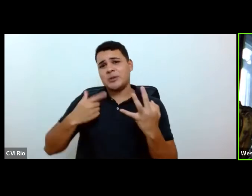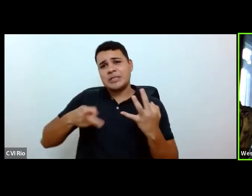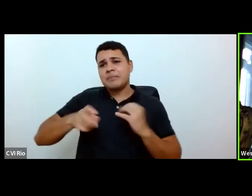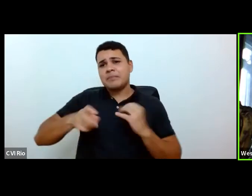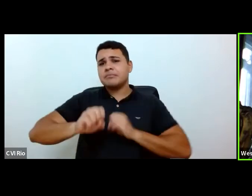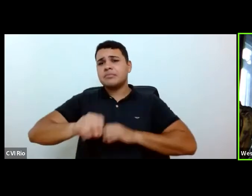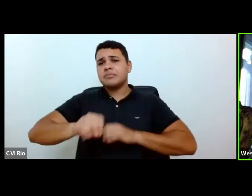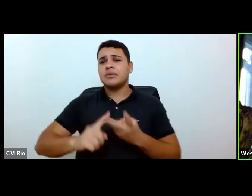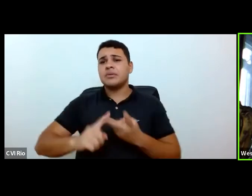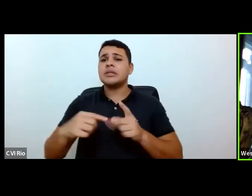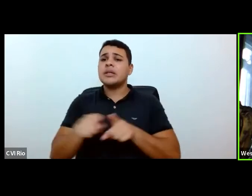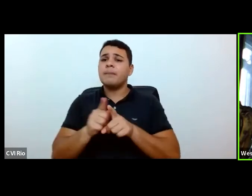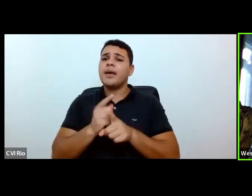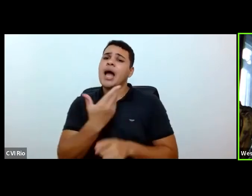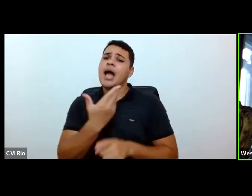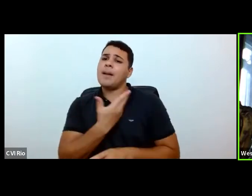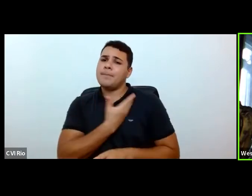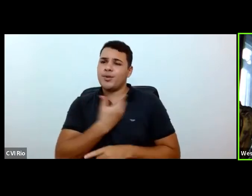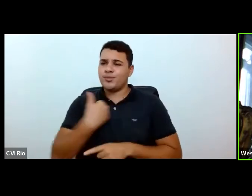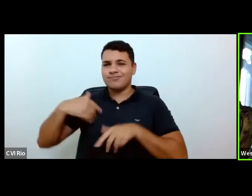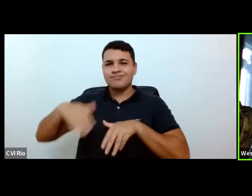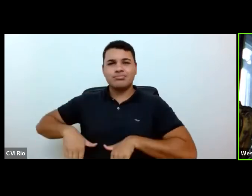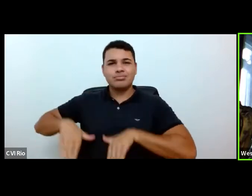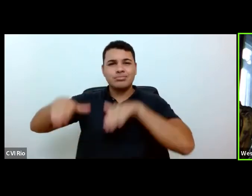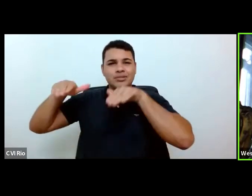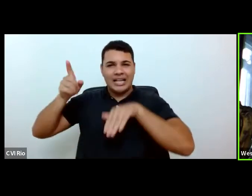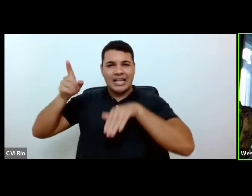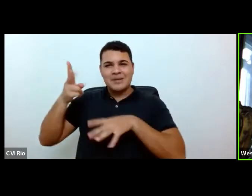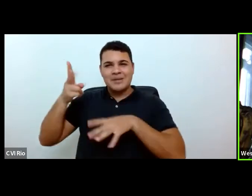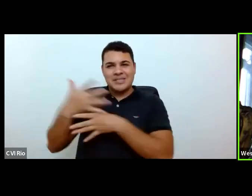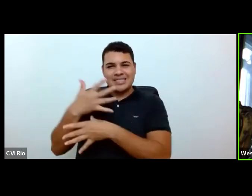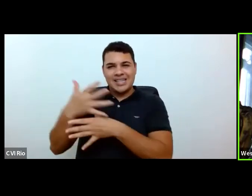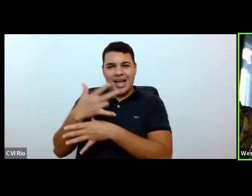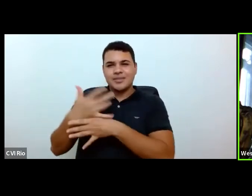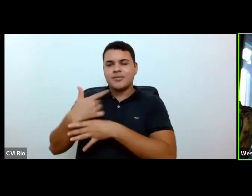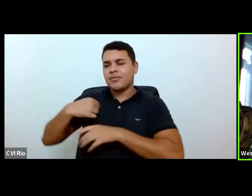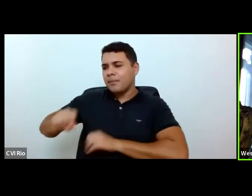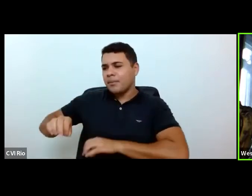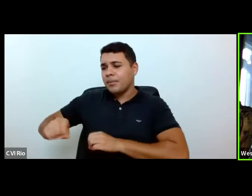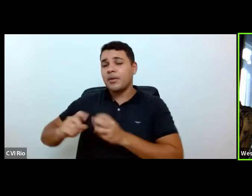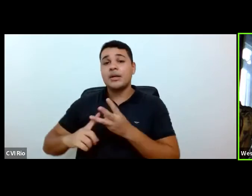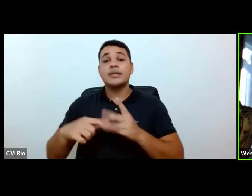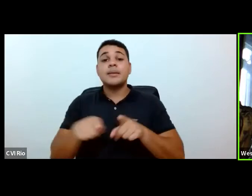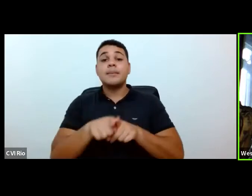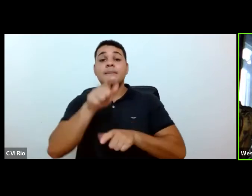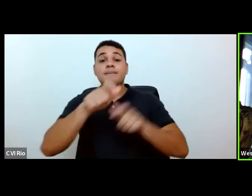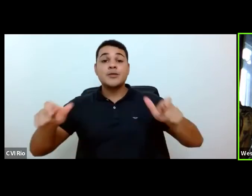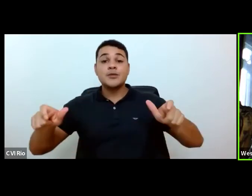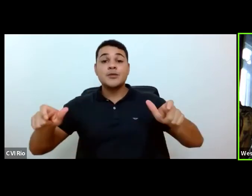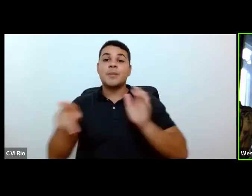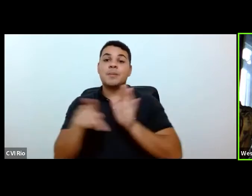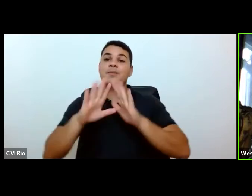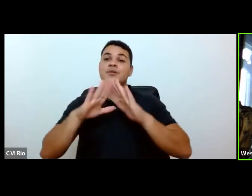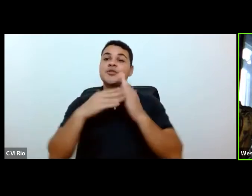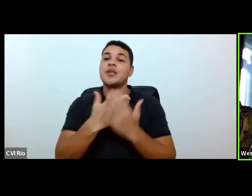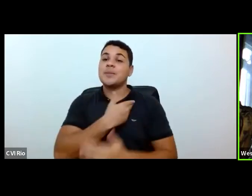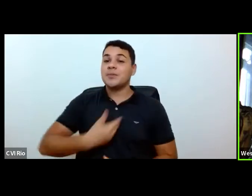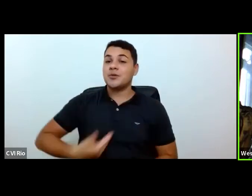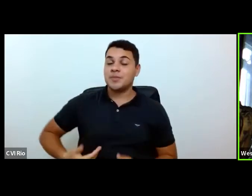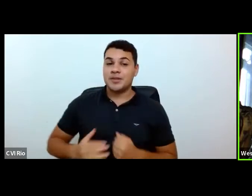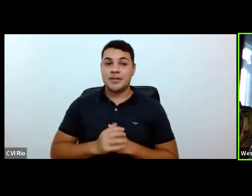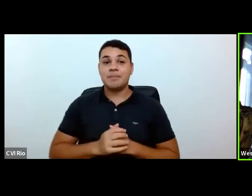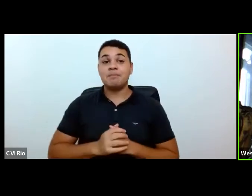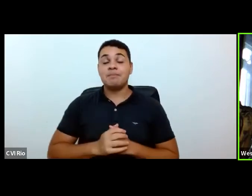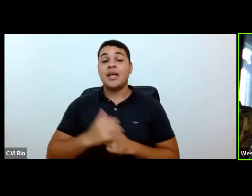conhecidos do território onde eu cresci, né? Pessoas da escola pública onde eu estudei. Eu construí um processo